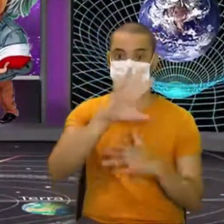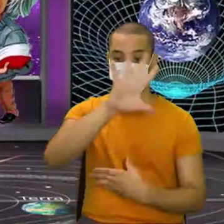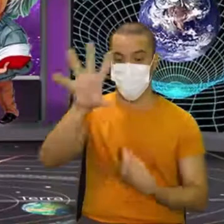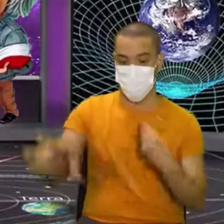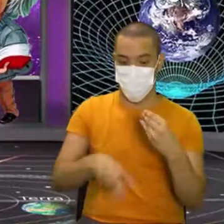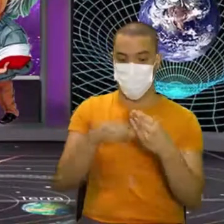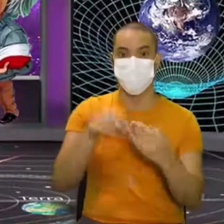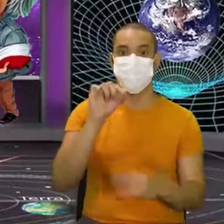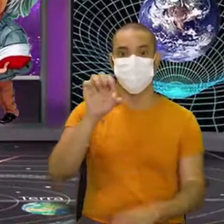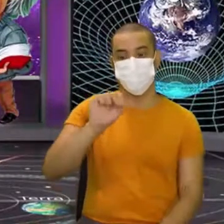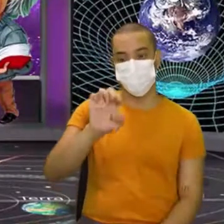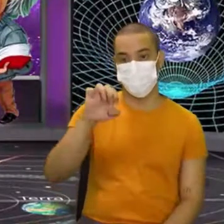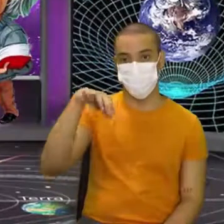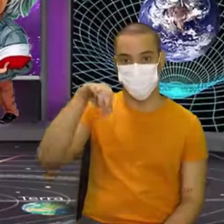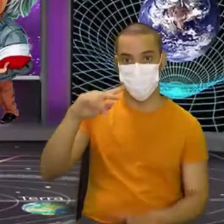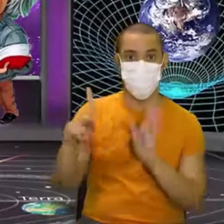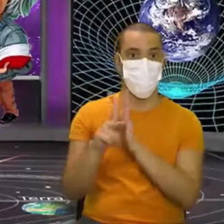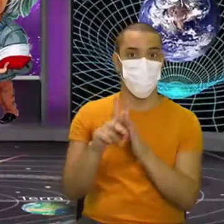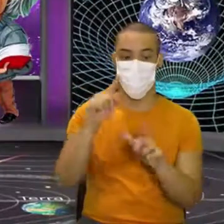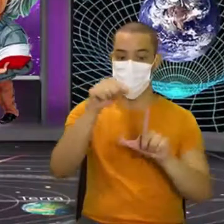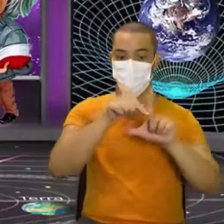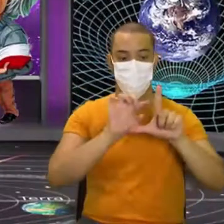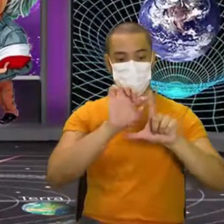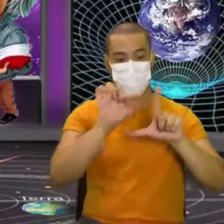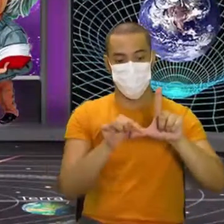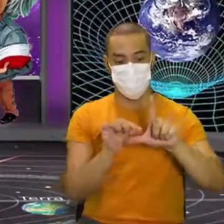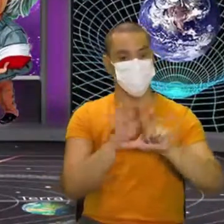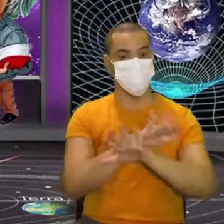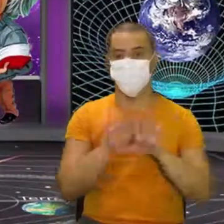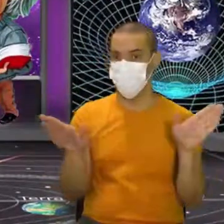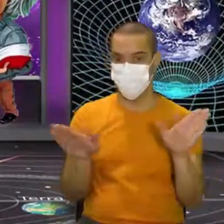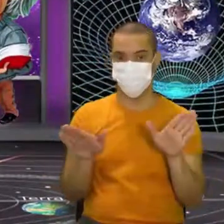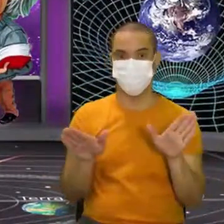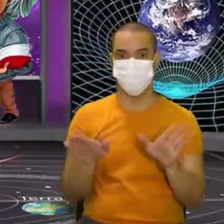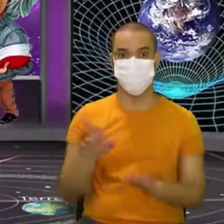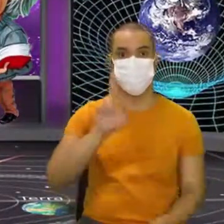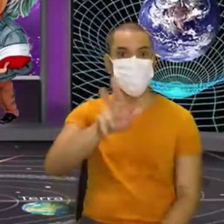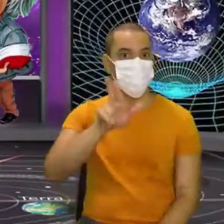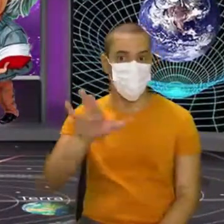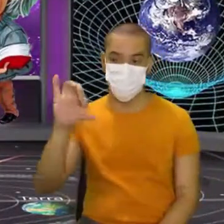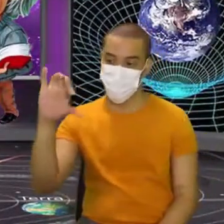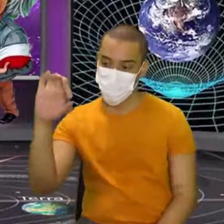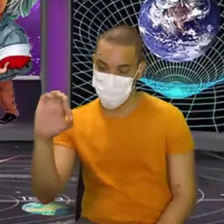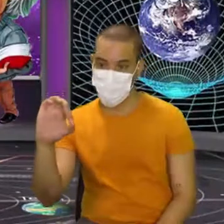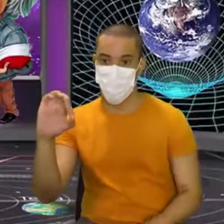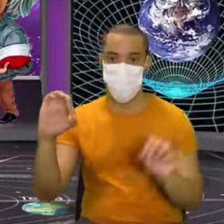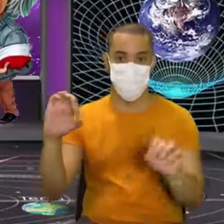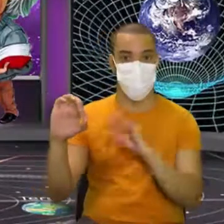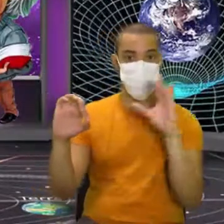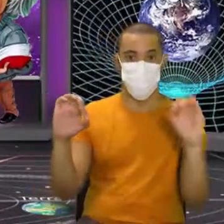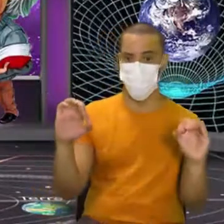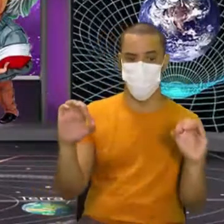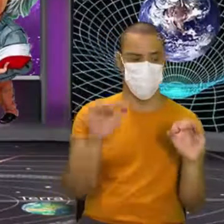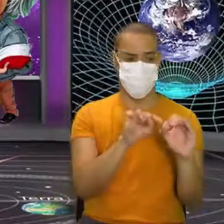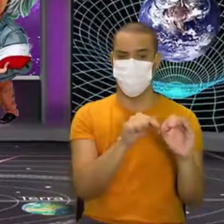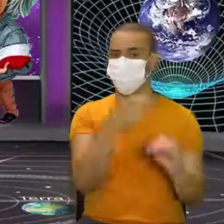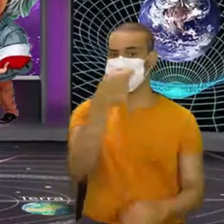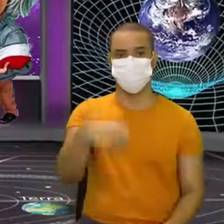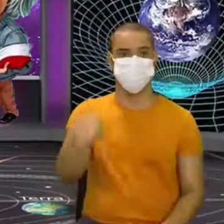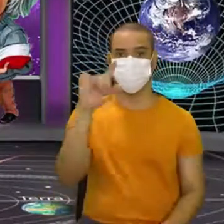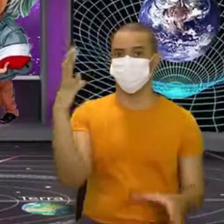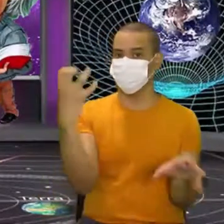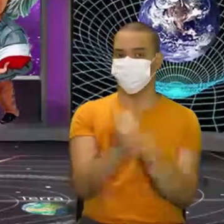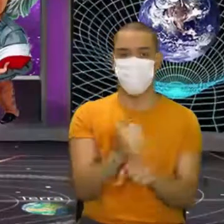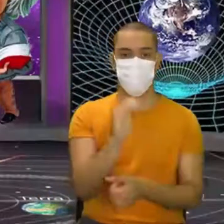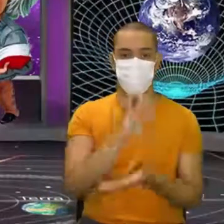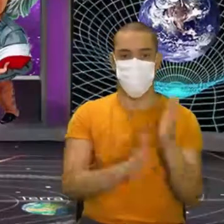acrescenta o seno do ângulo só isso quando quando não é 90 e quando não é zero quando e você nem